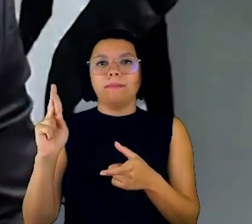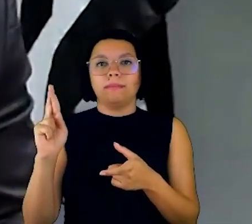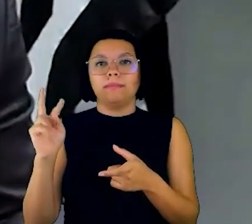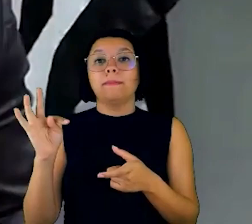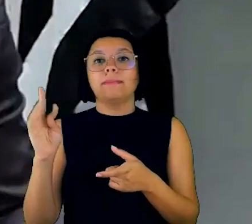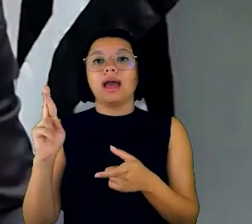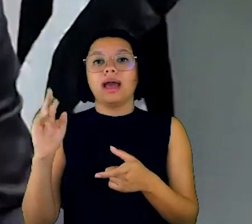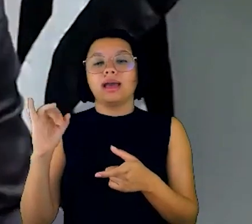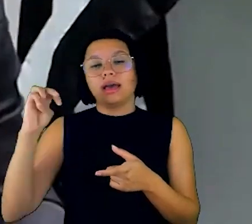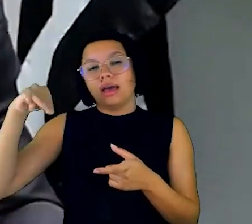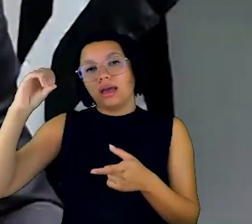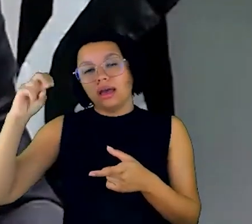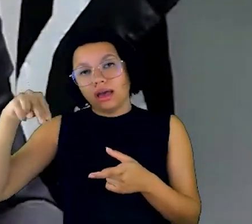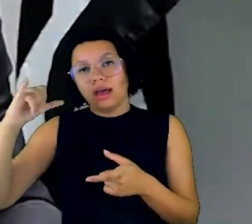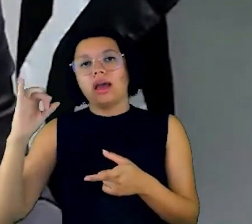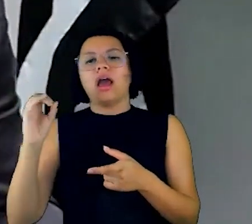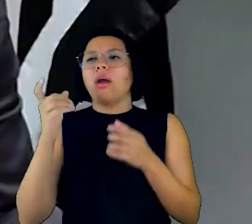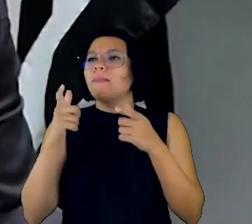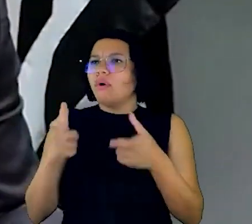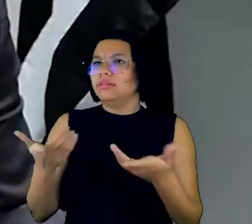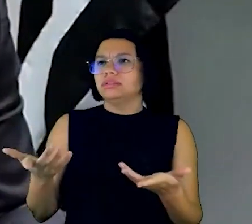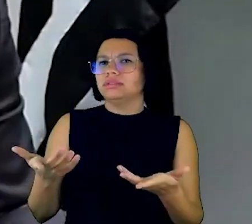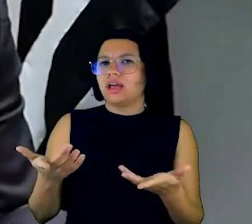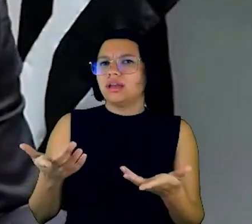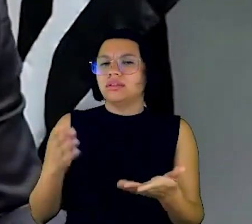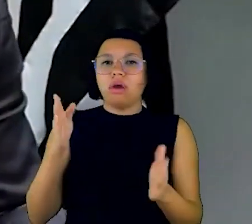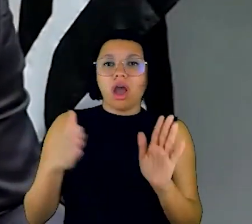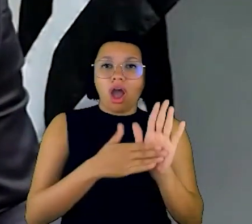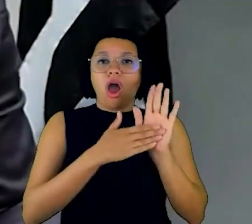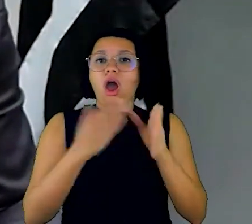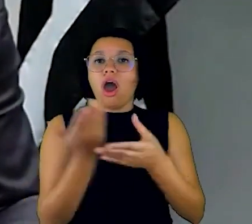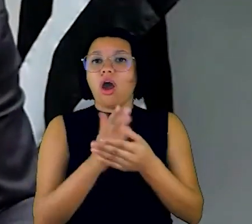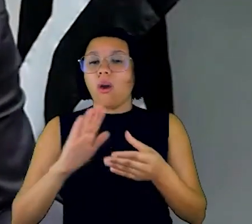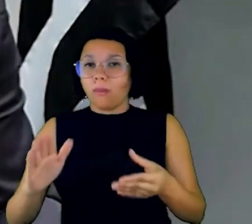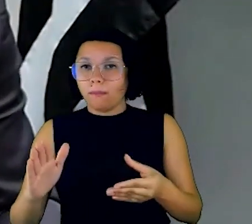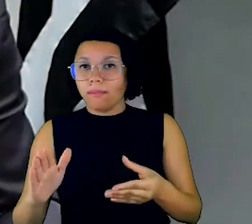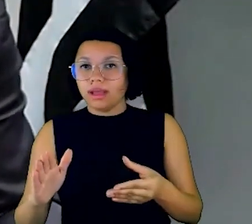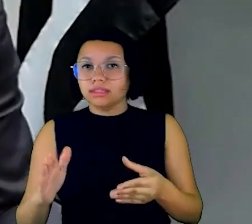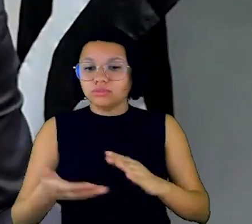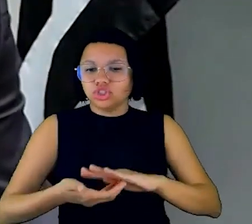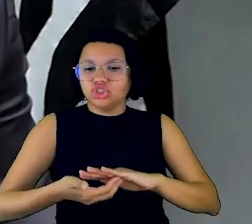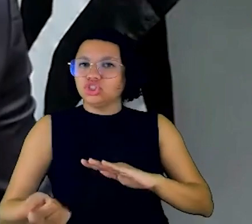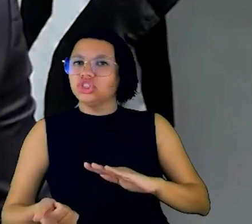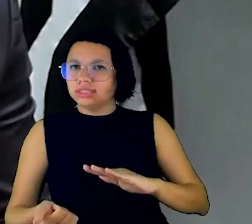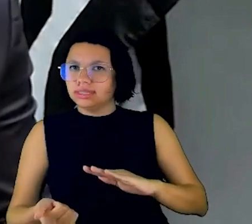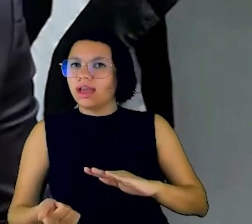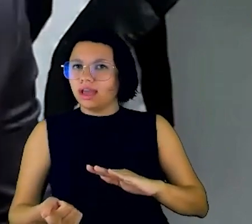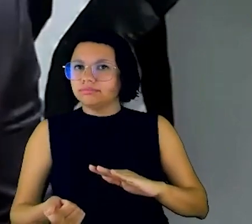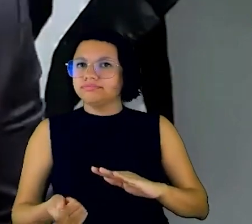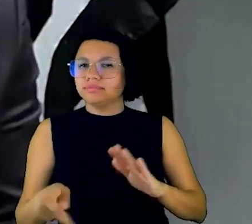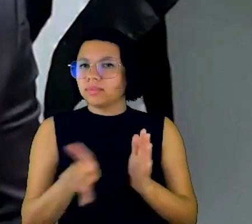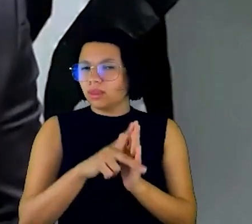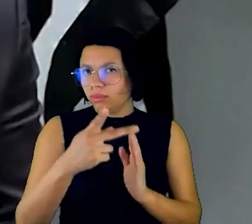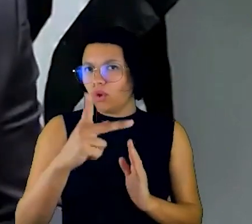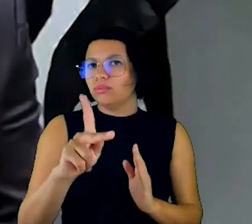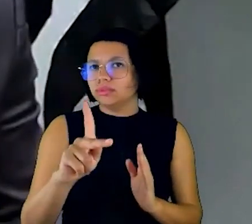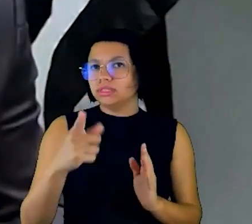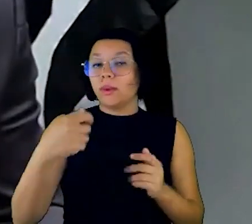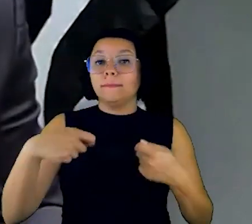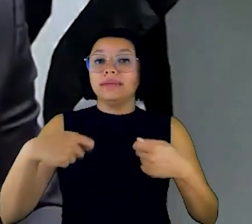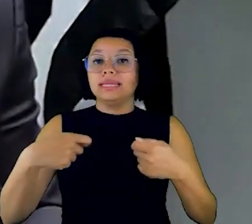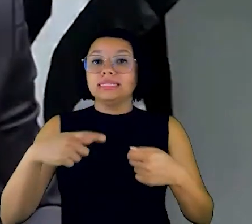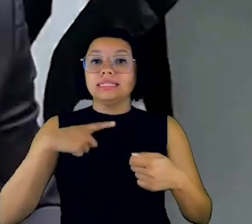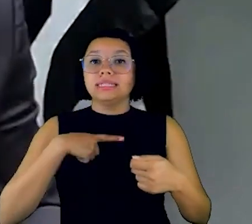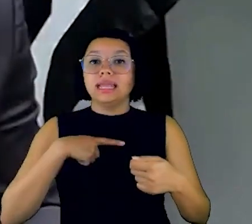está. O ajuizamento de uma ação expropriatória demanda, para que tenha efetividade, localização